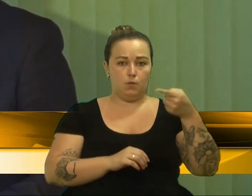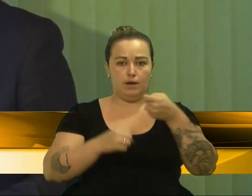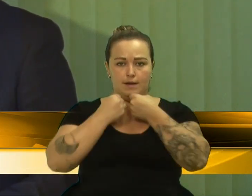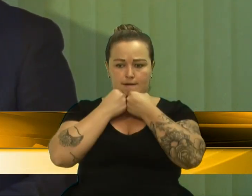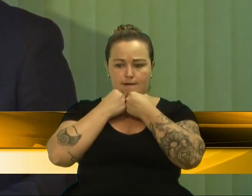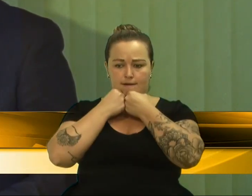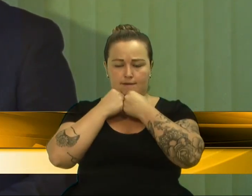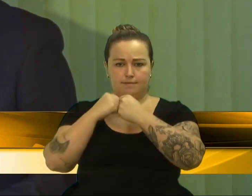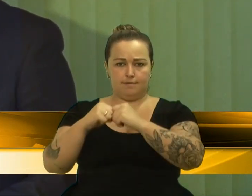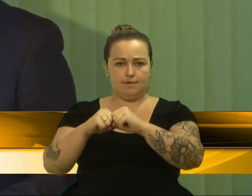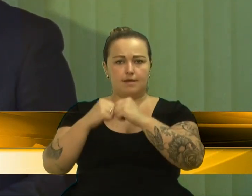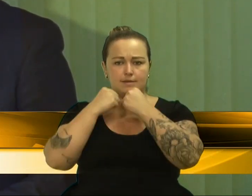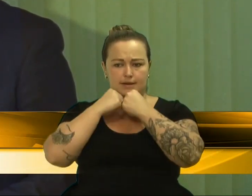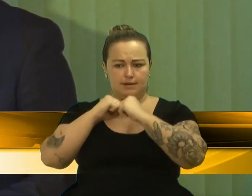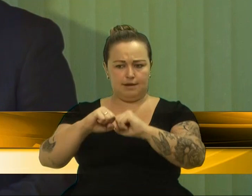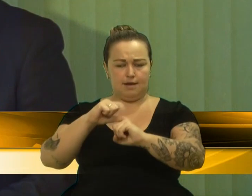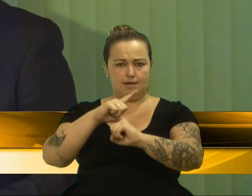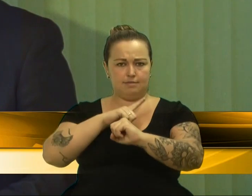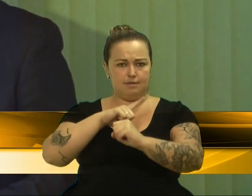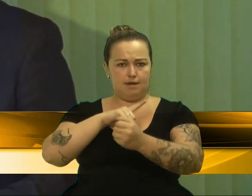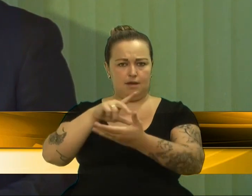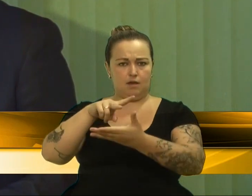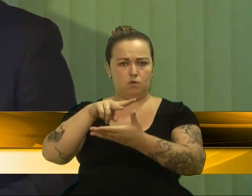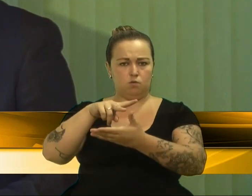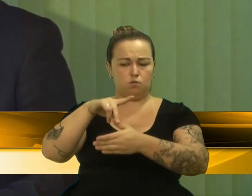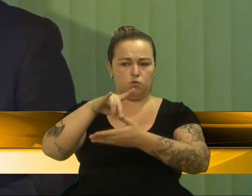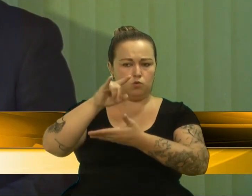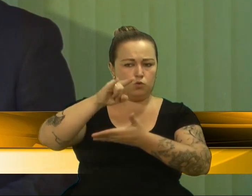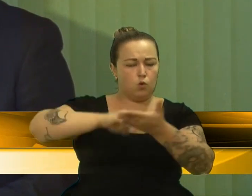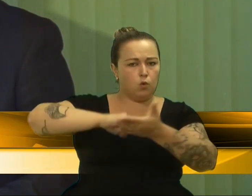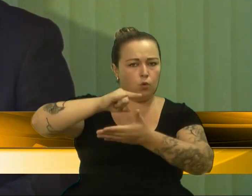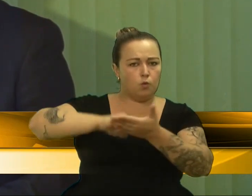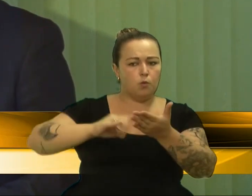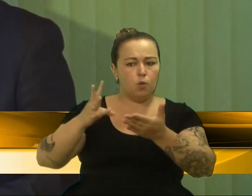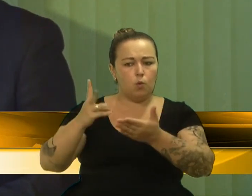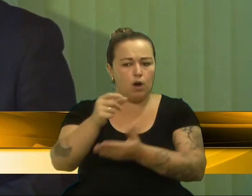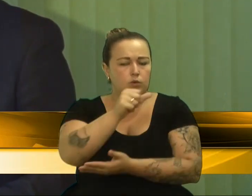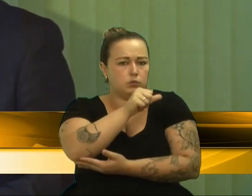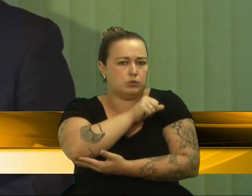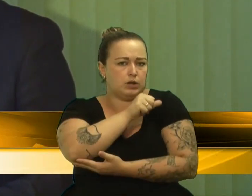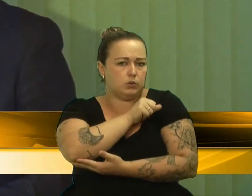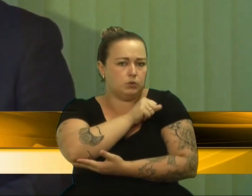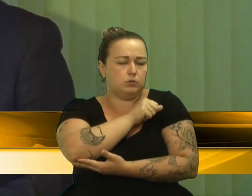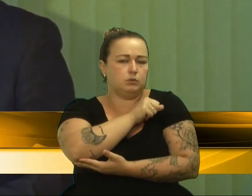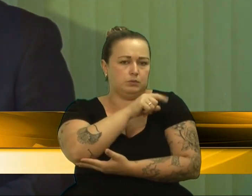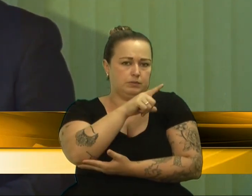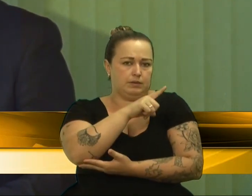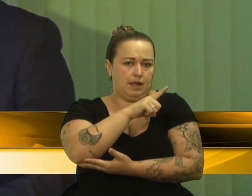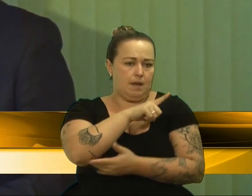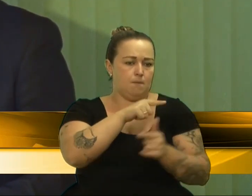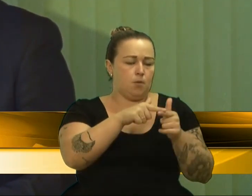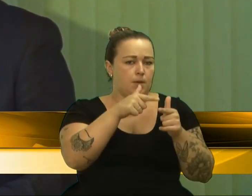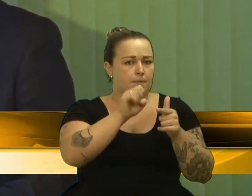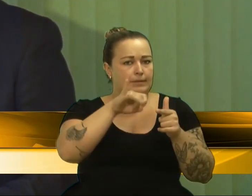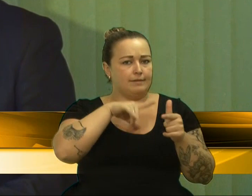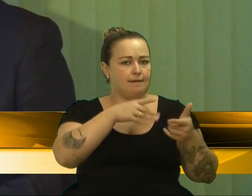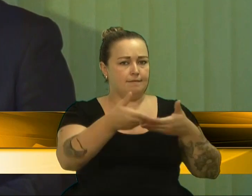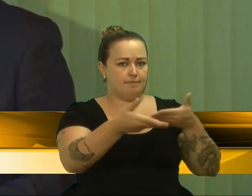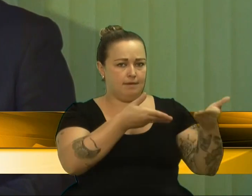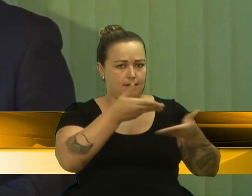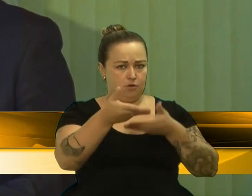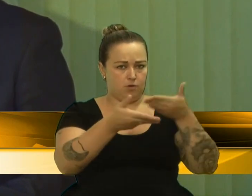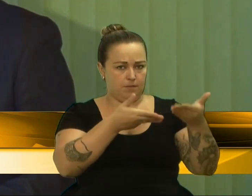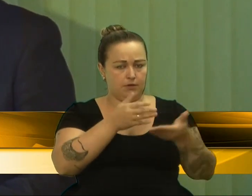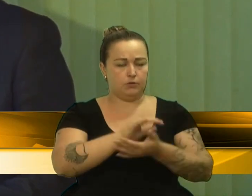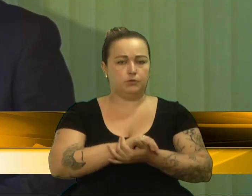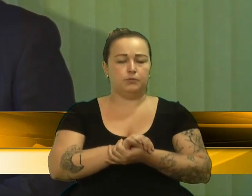possui um levantamento sobre a incidência de problemas psicológicos e neurológicos nos estudantes da rede municipal, anexar dados quantitativos e qualitativos se